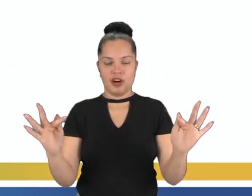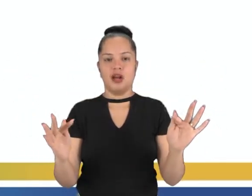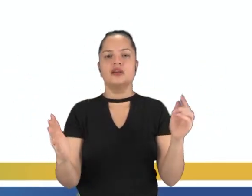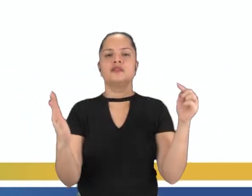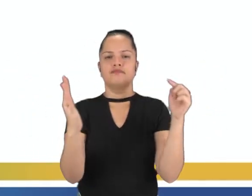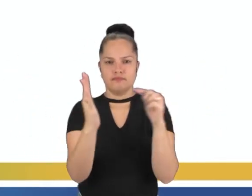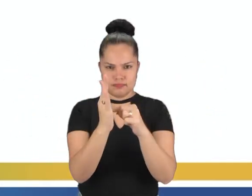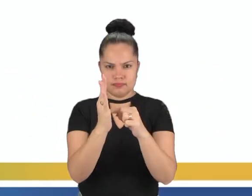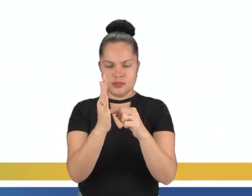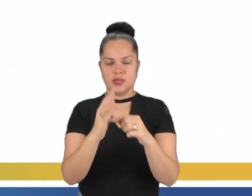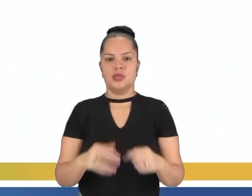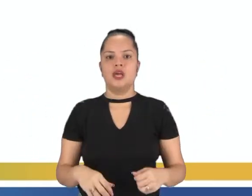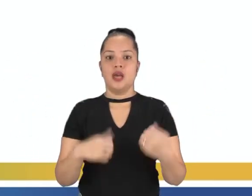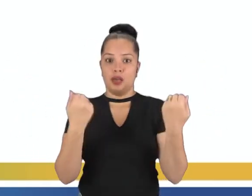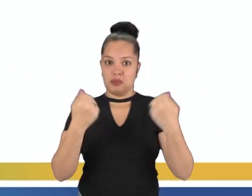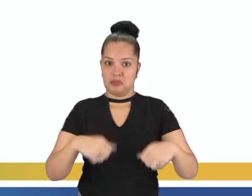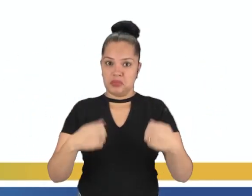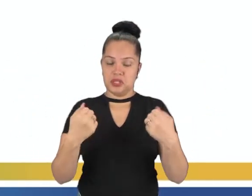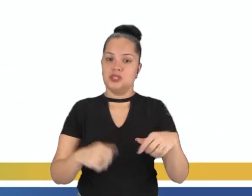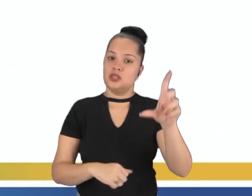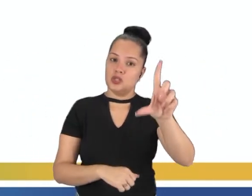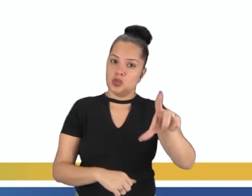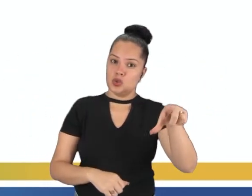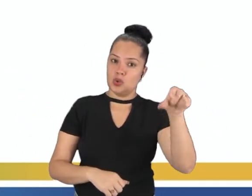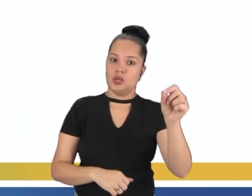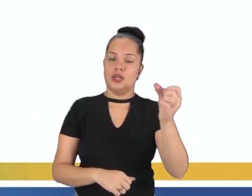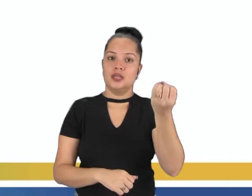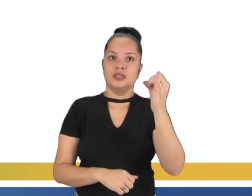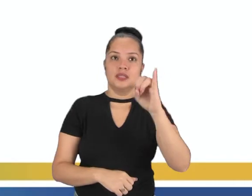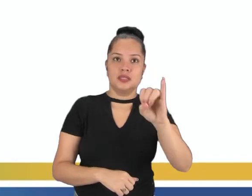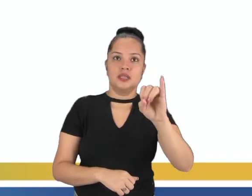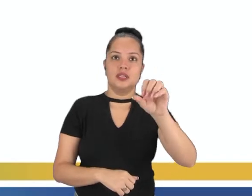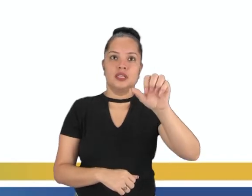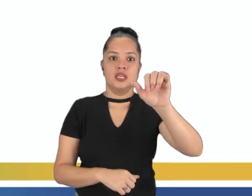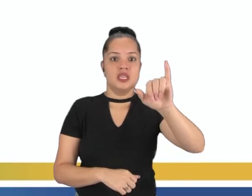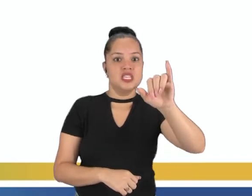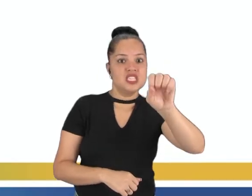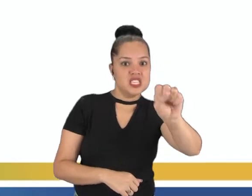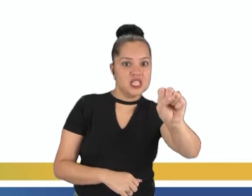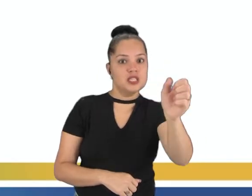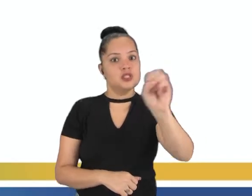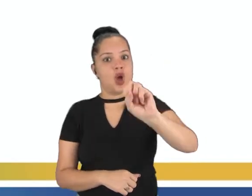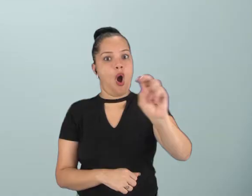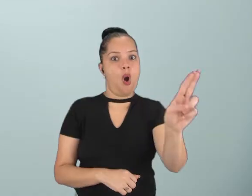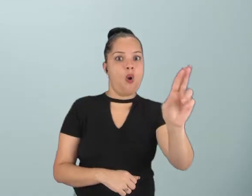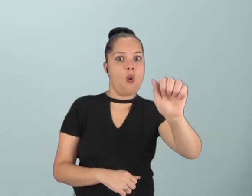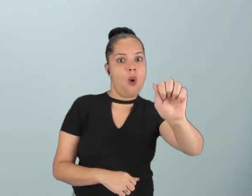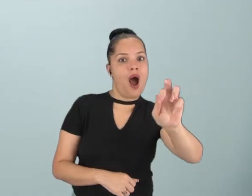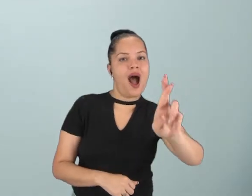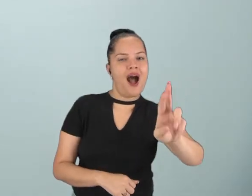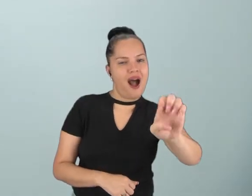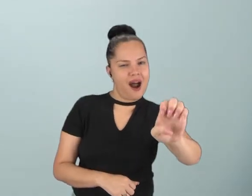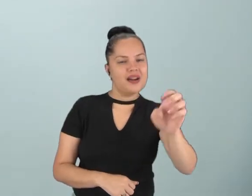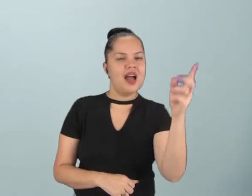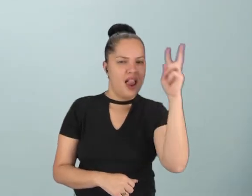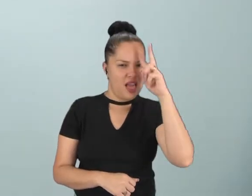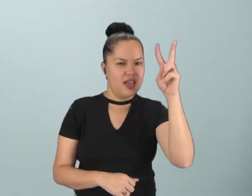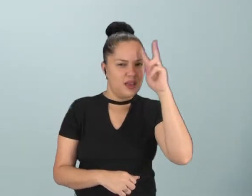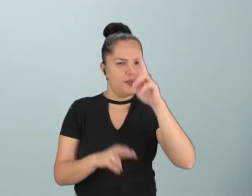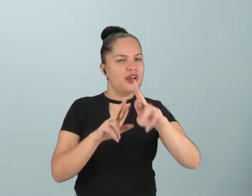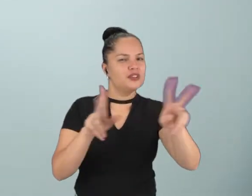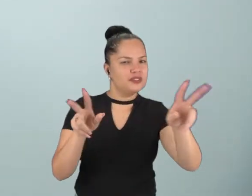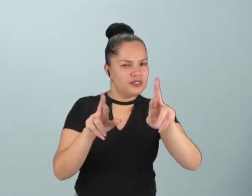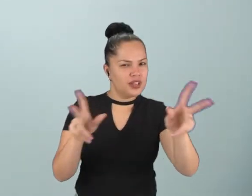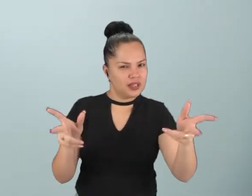afirmativa e você tem apenas que decidir se você vai usar o there is e o there are. Lembra qual é a diferença entre os dois? Qual